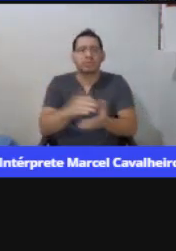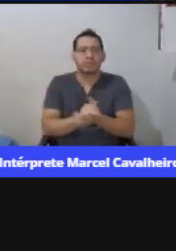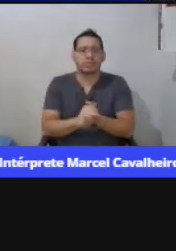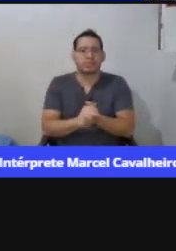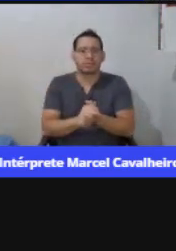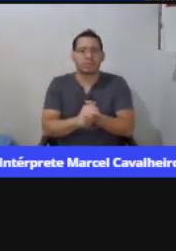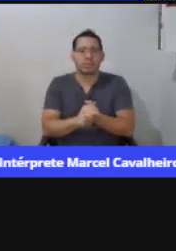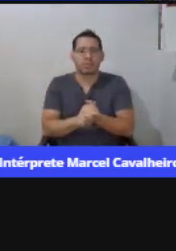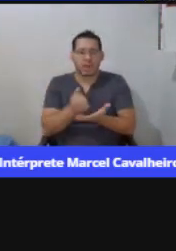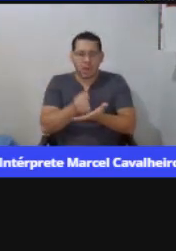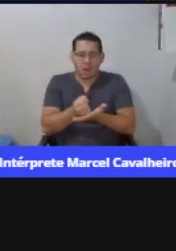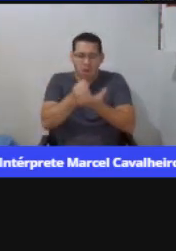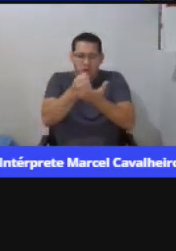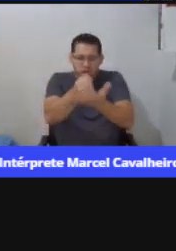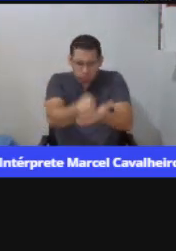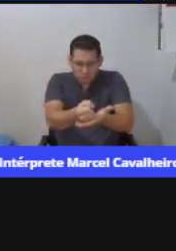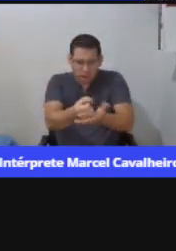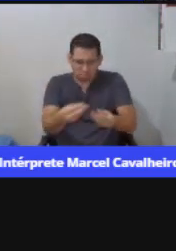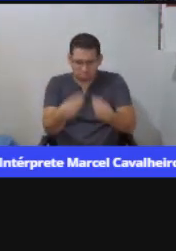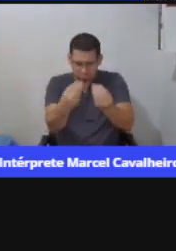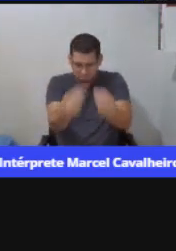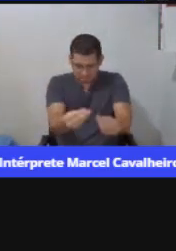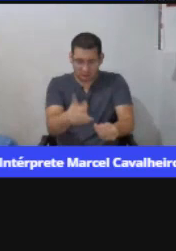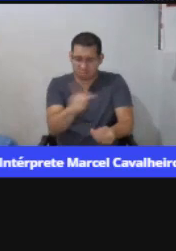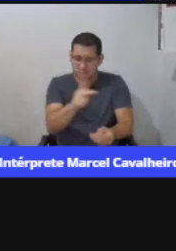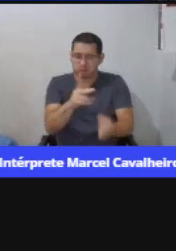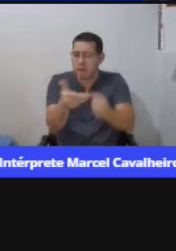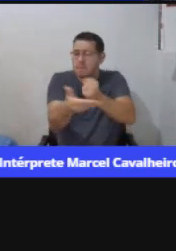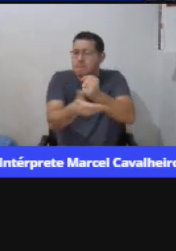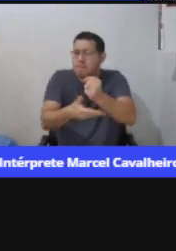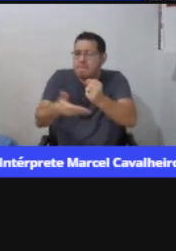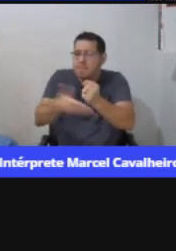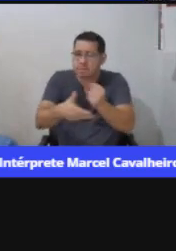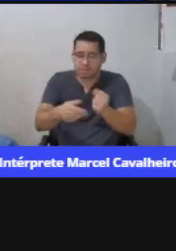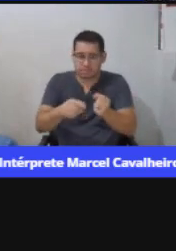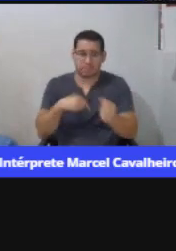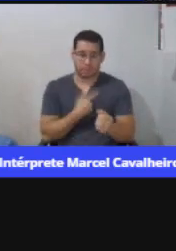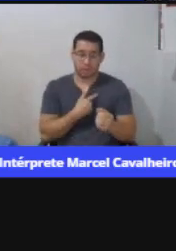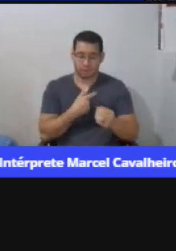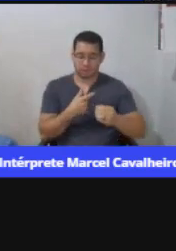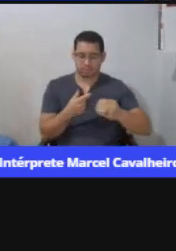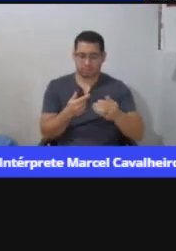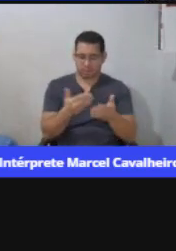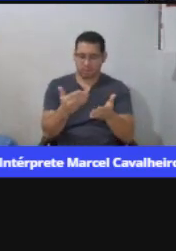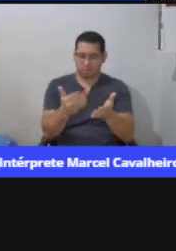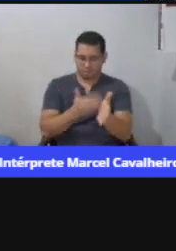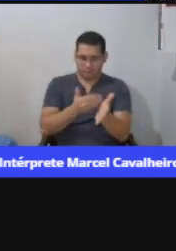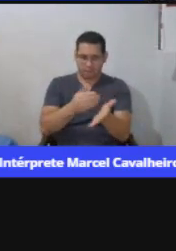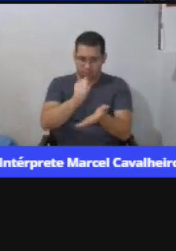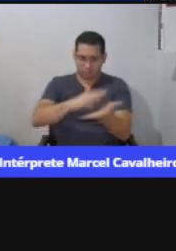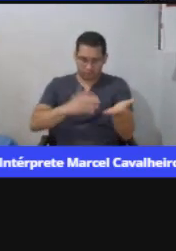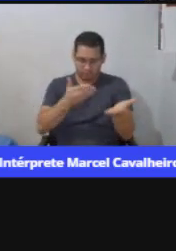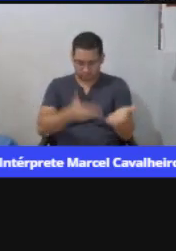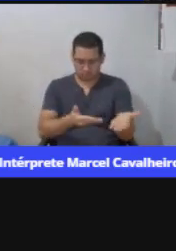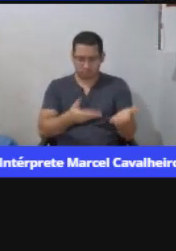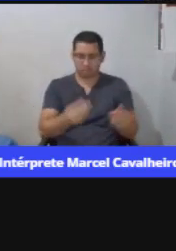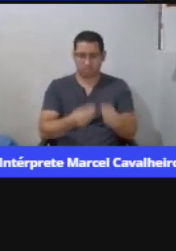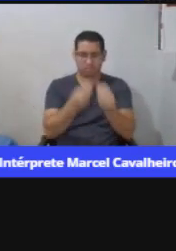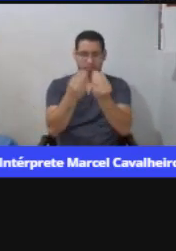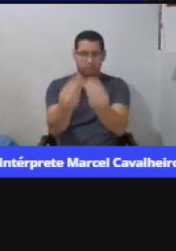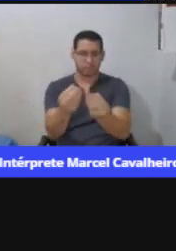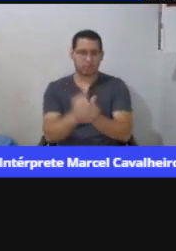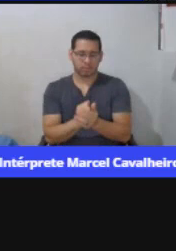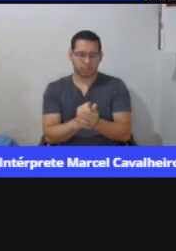Dar subsídios básicos, ou seja, a gente vai encaminhar um caderno com atividades e a gente está fazendo uma análise